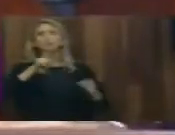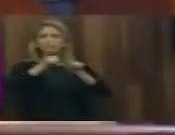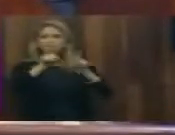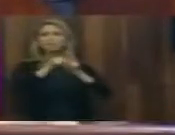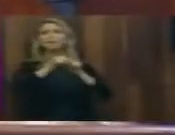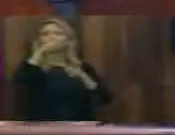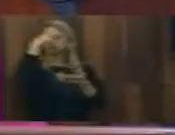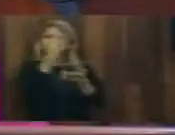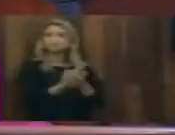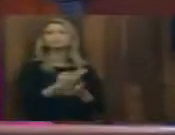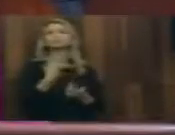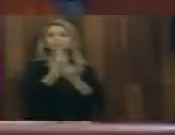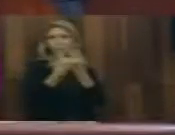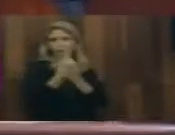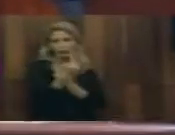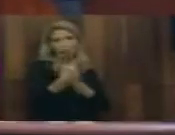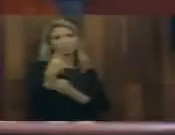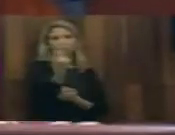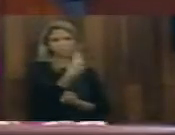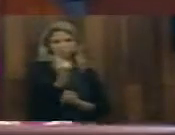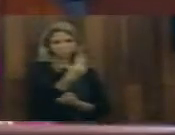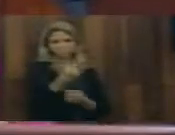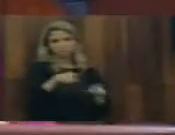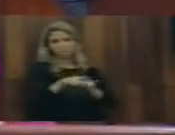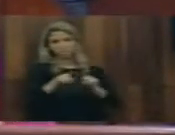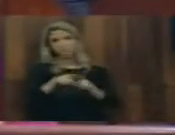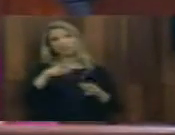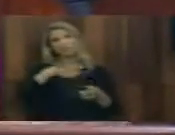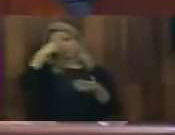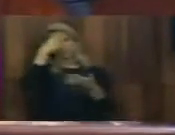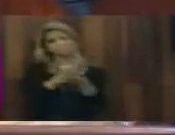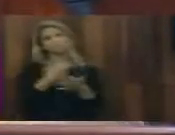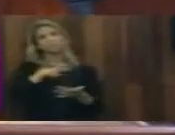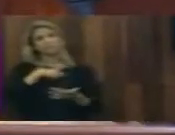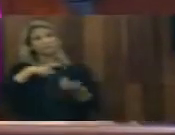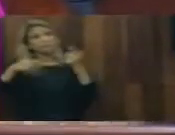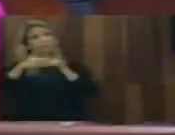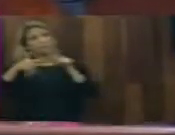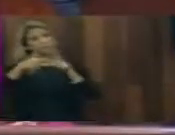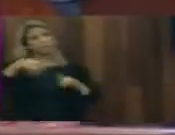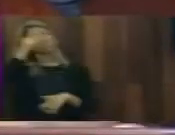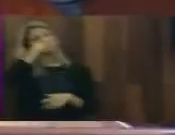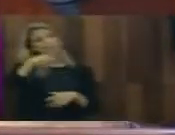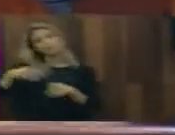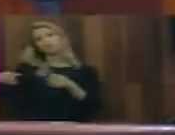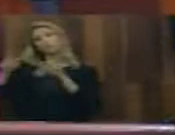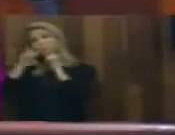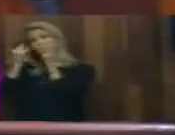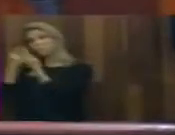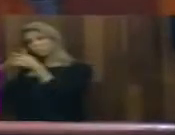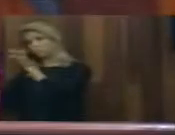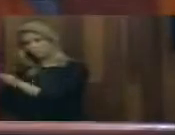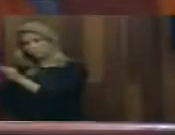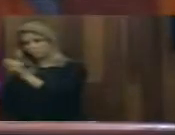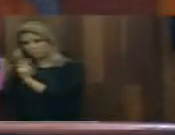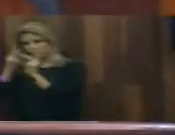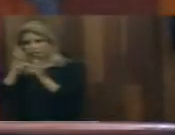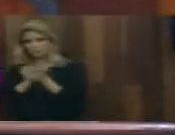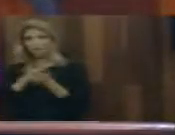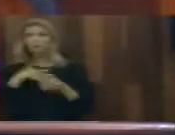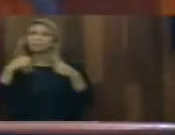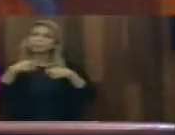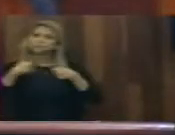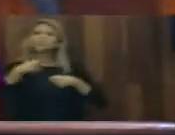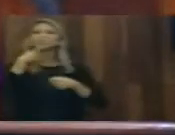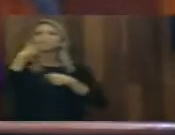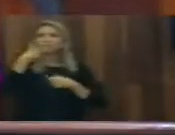vereador Edilan. Eu acredito que houve alguma falha no jurídico e eu gostaria de falar para vocês que eu apoio a luta